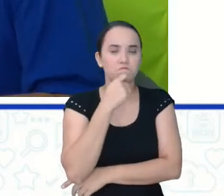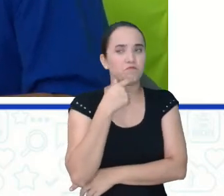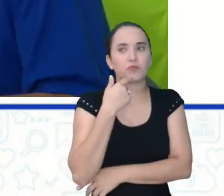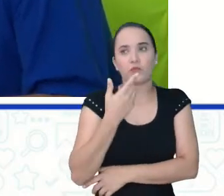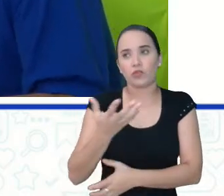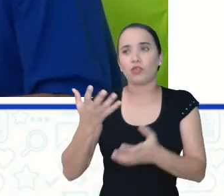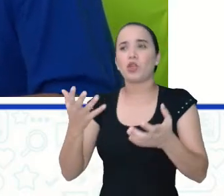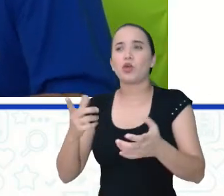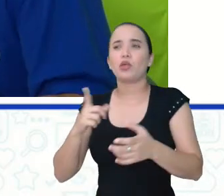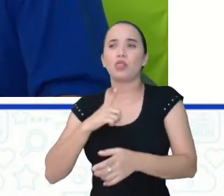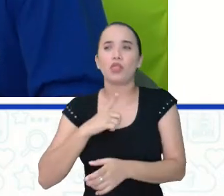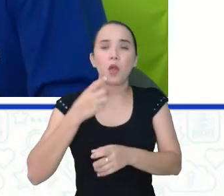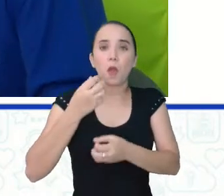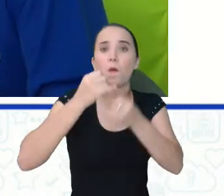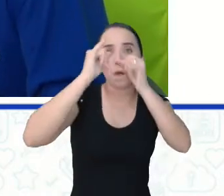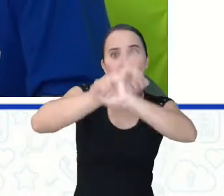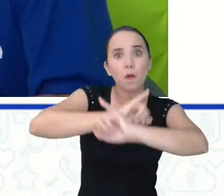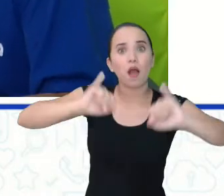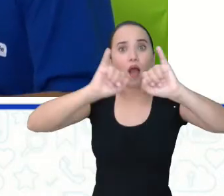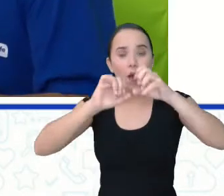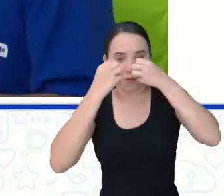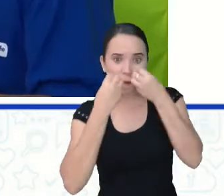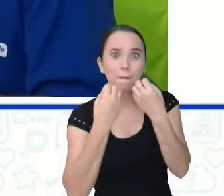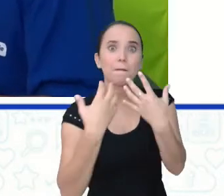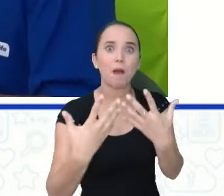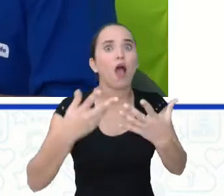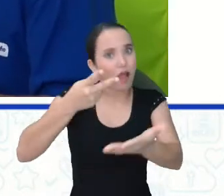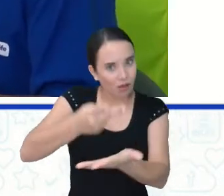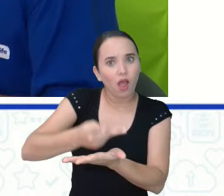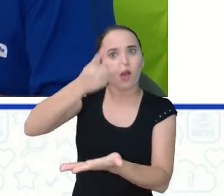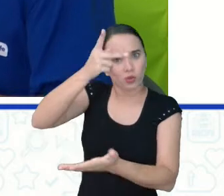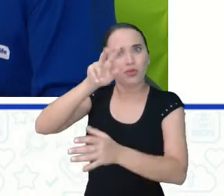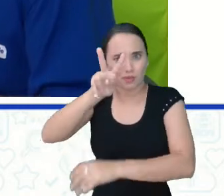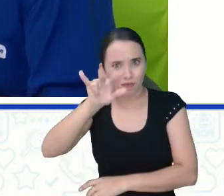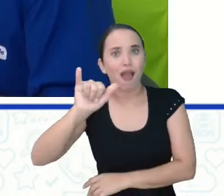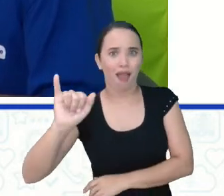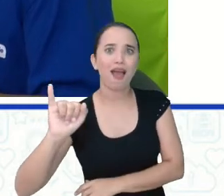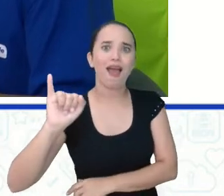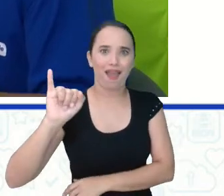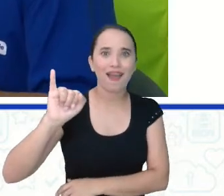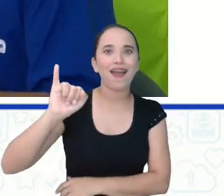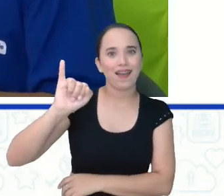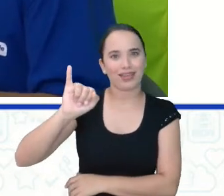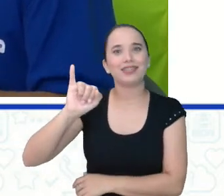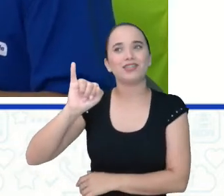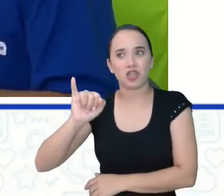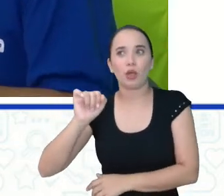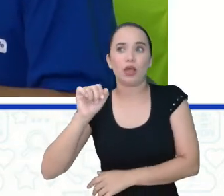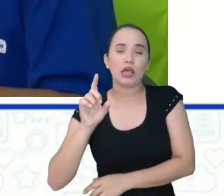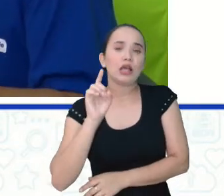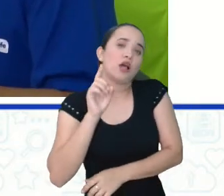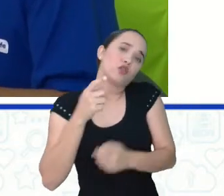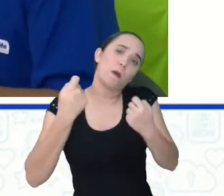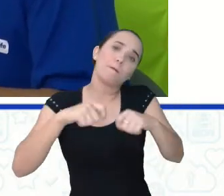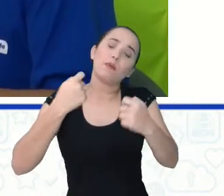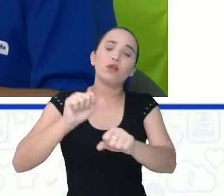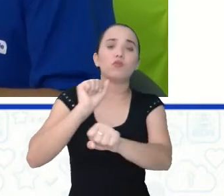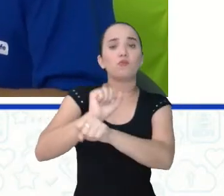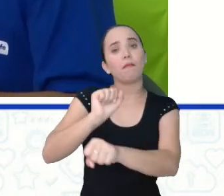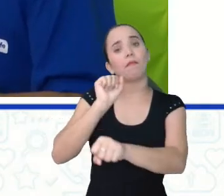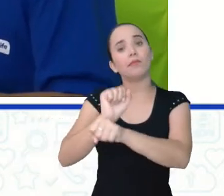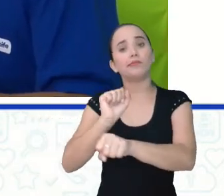Que alguma coisa boa vai acontecer. Só esperar pra